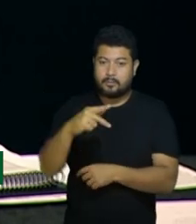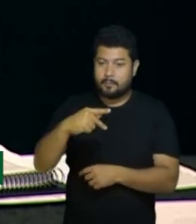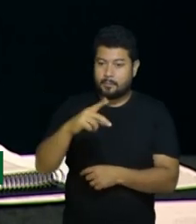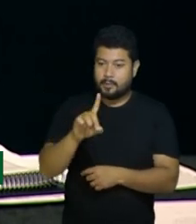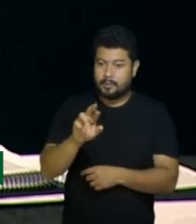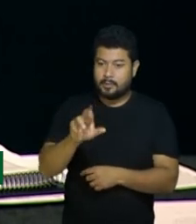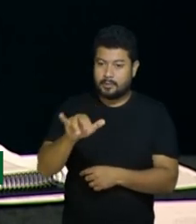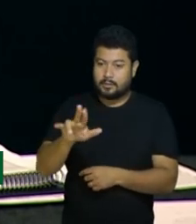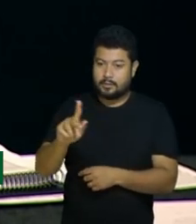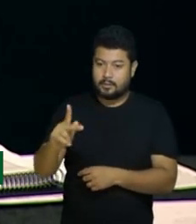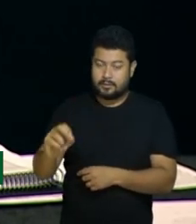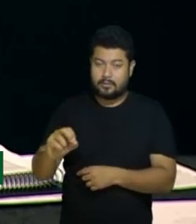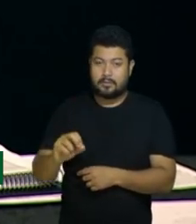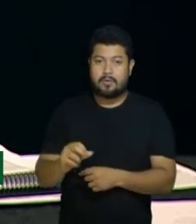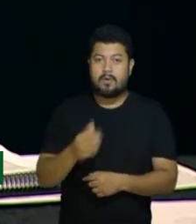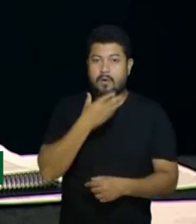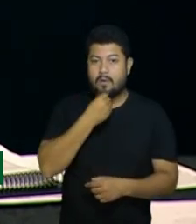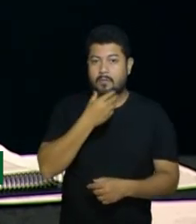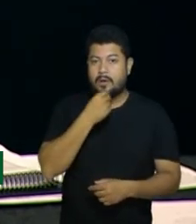Persuch,